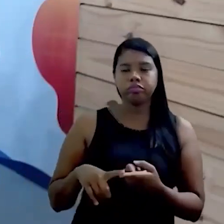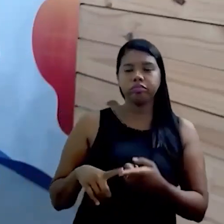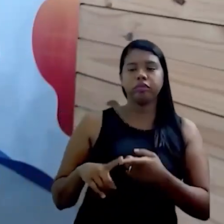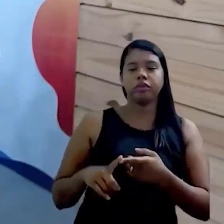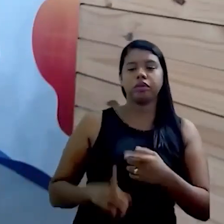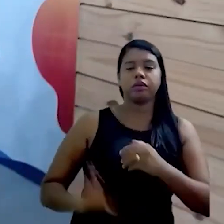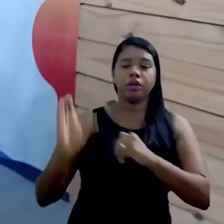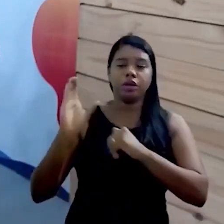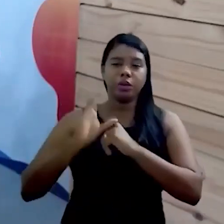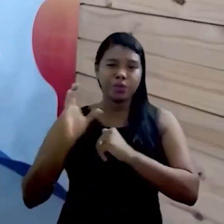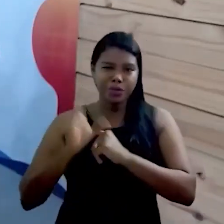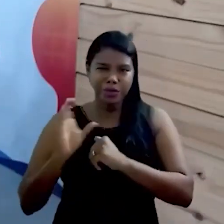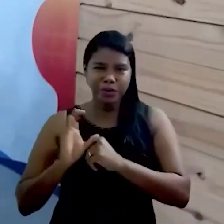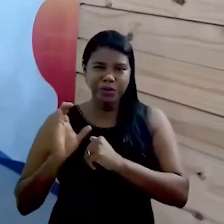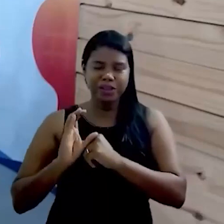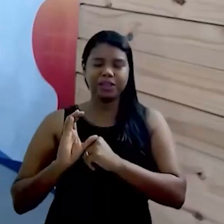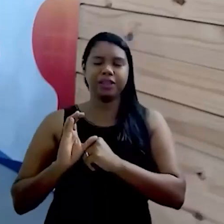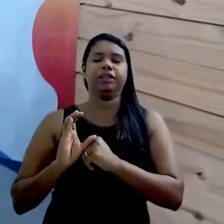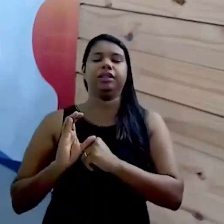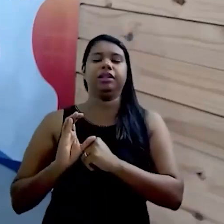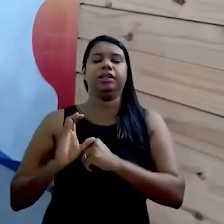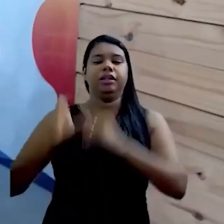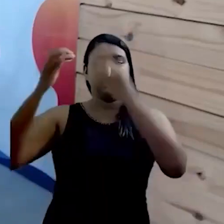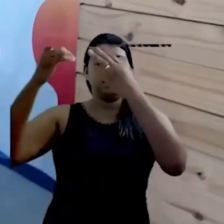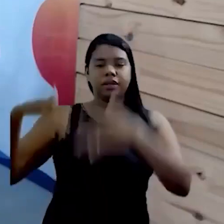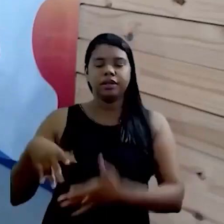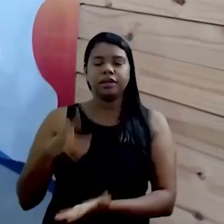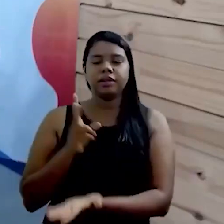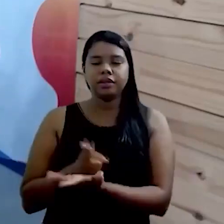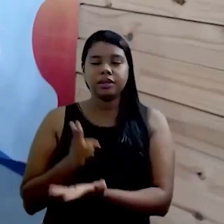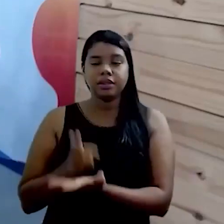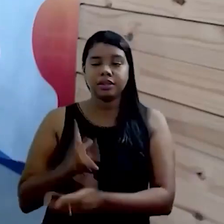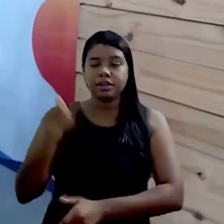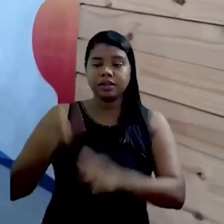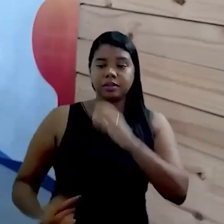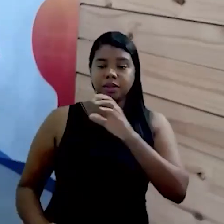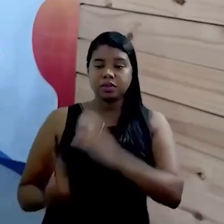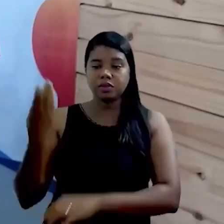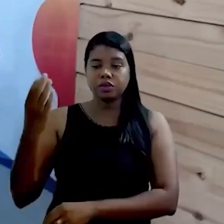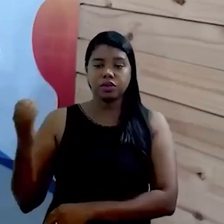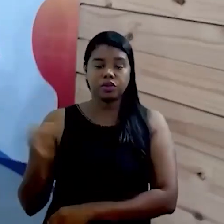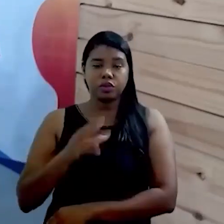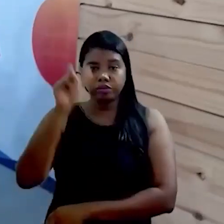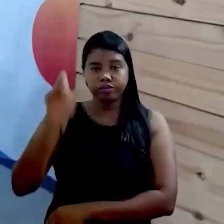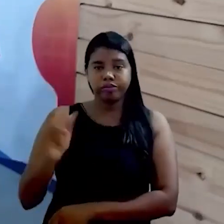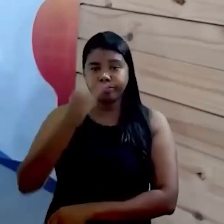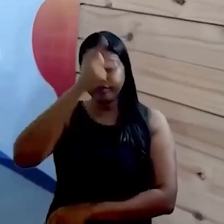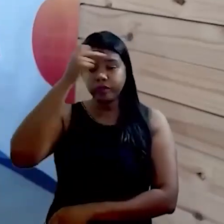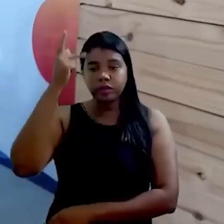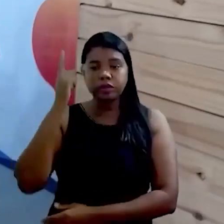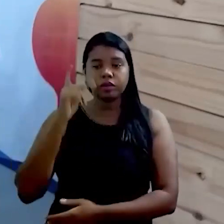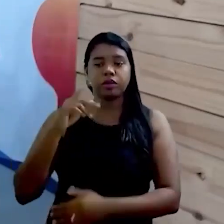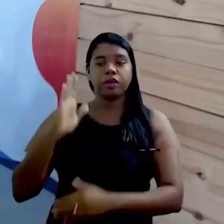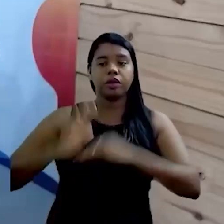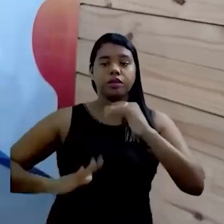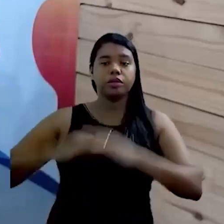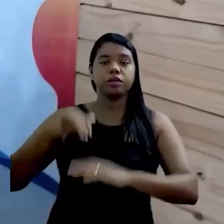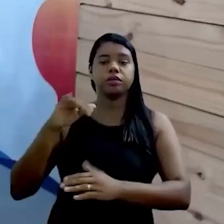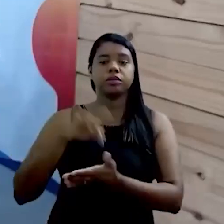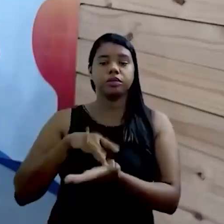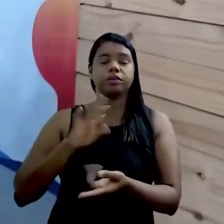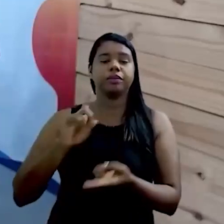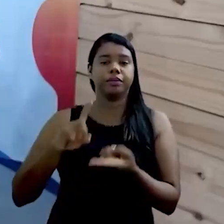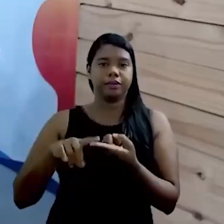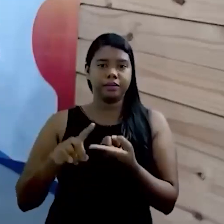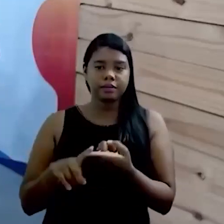consultoria, porque como ela bem falou, são empresas novas o tempo inteiro, podem ser segmentos diferentes e é necessário que o profissional, o consultor,